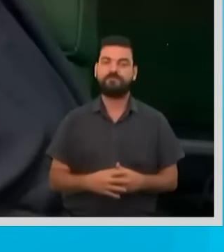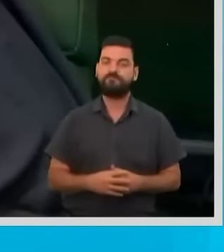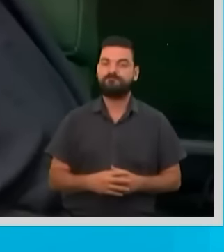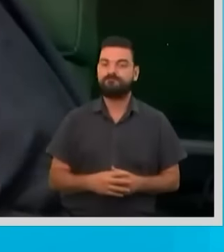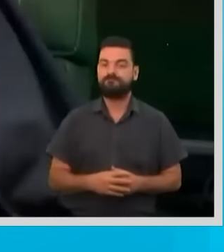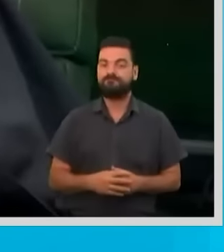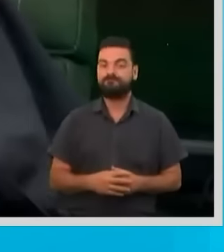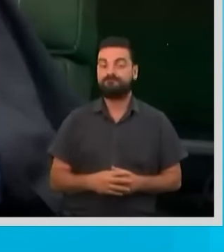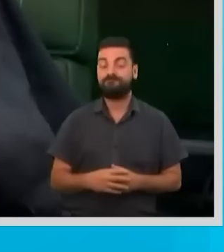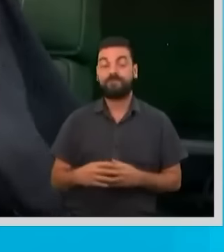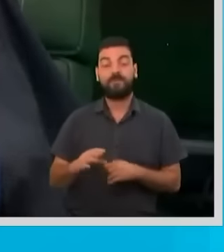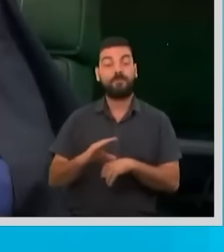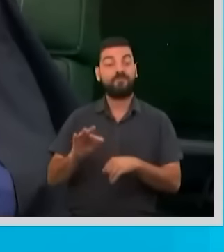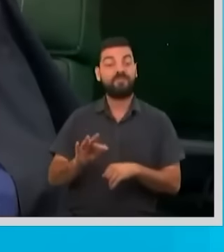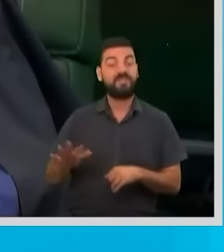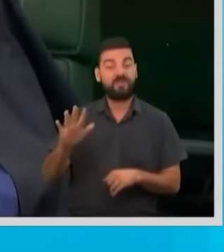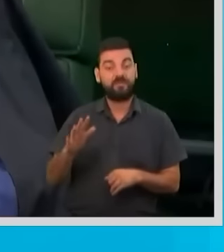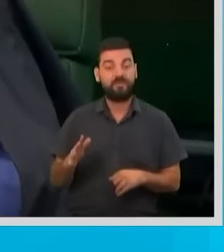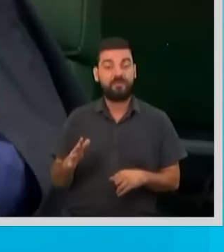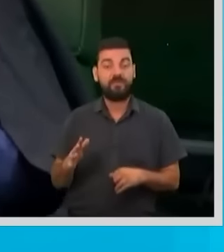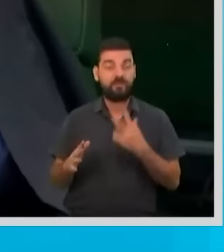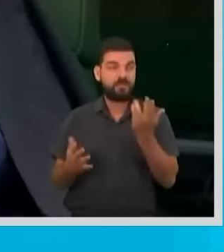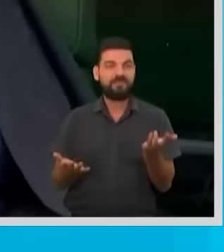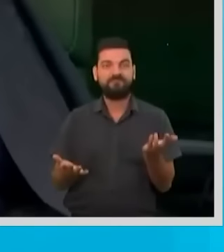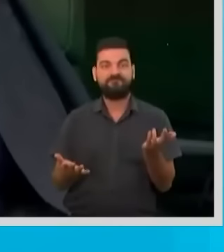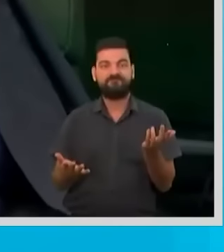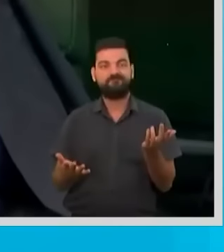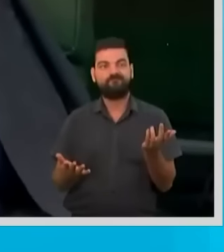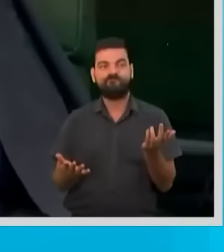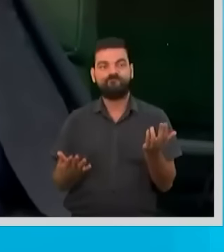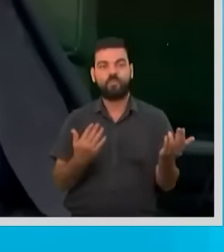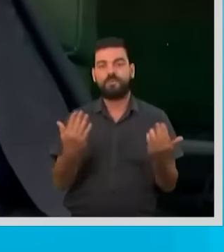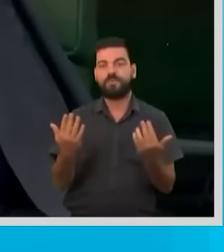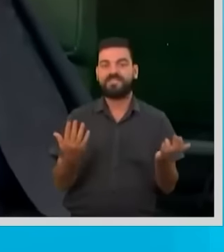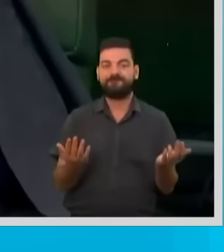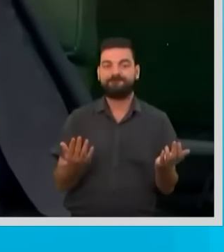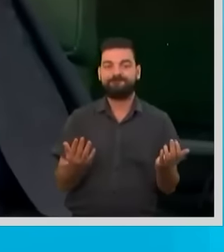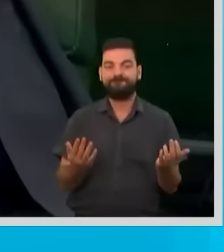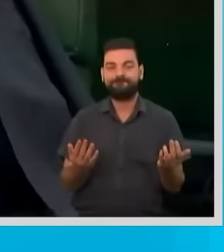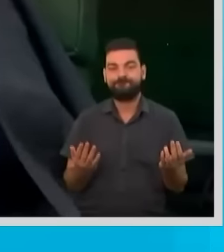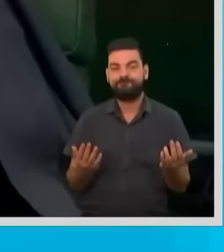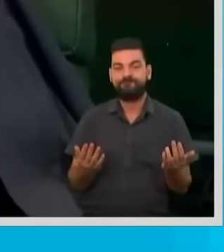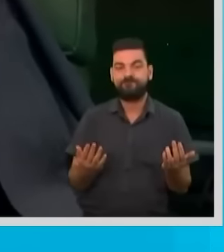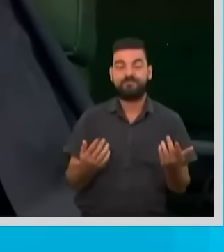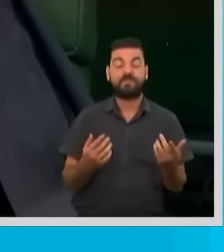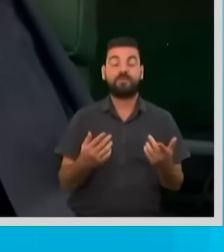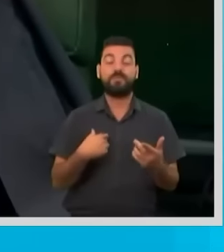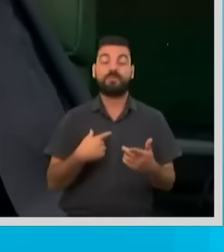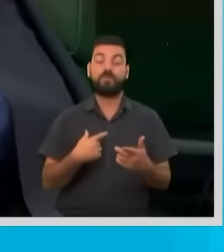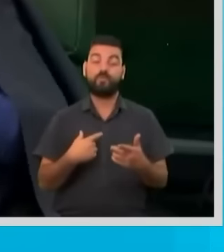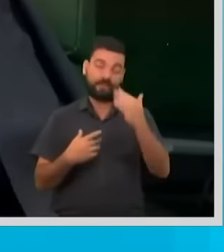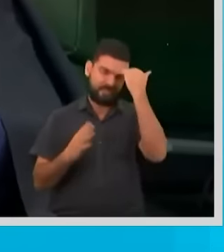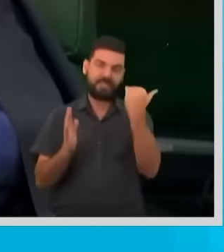papel também colocar essa ponderação eh outros países também tem regras duras que estão sendo seguidas e os que não estão sendo eh